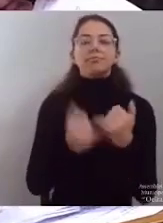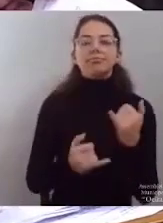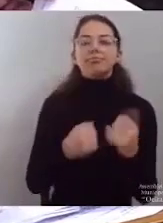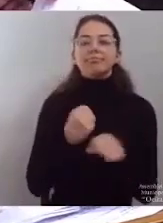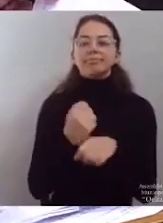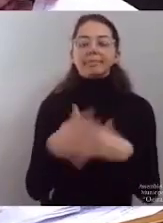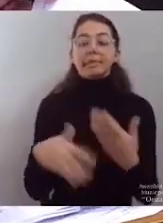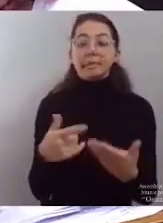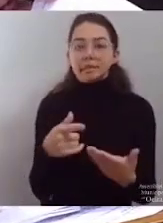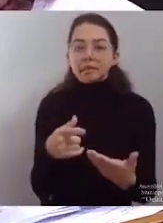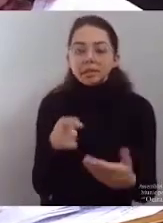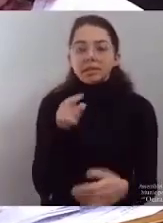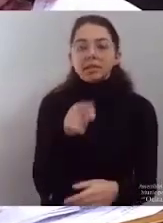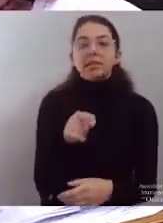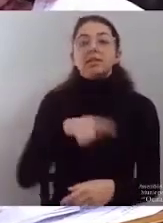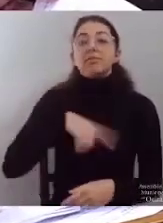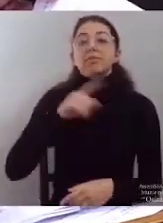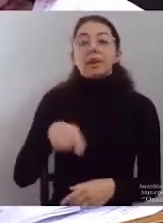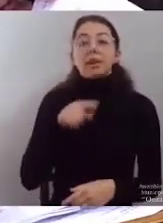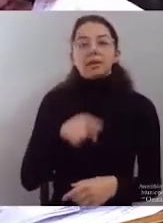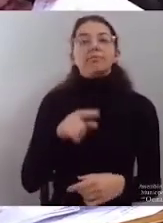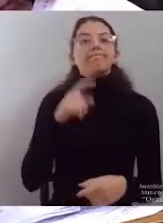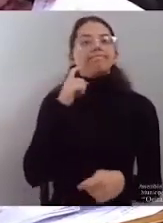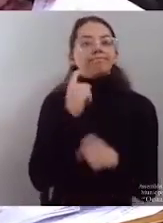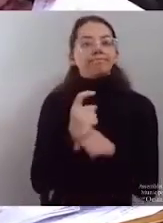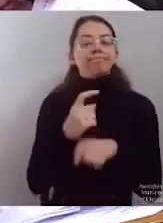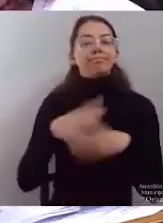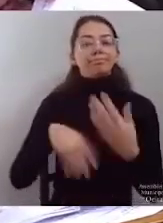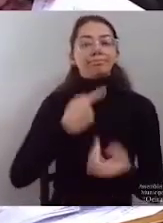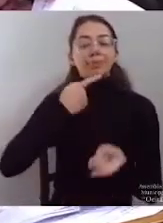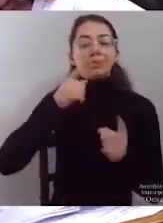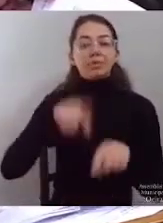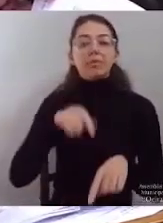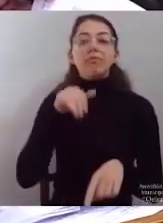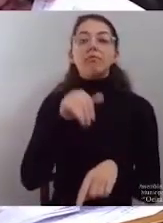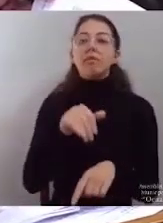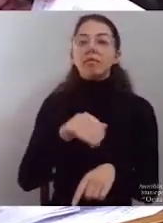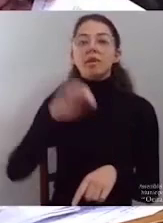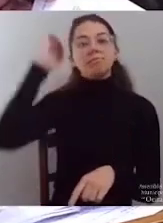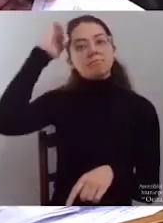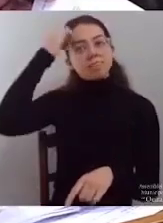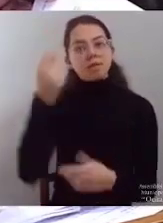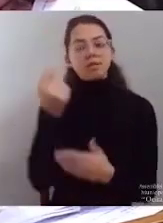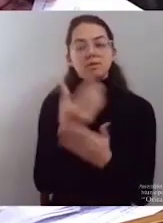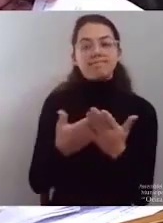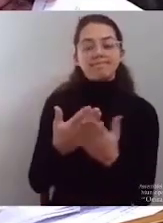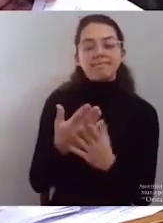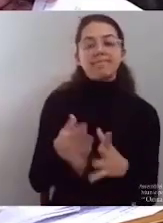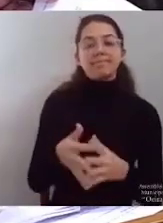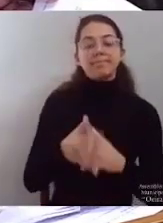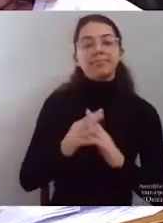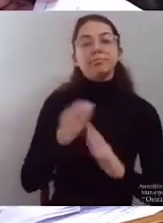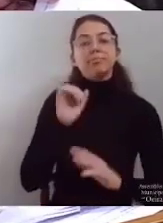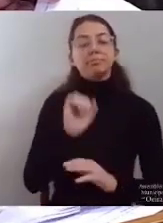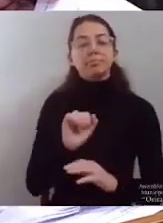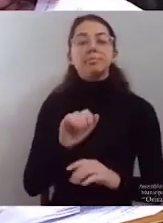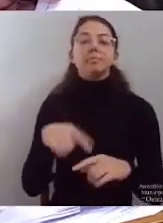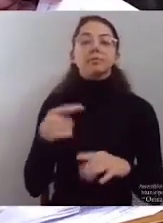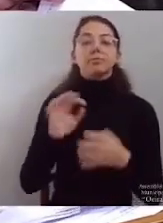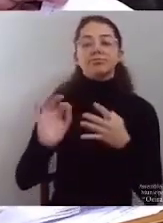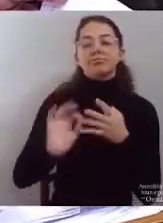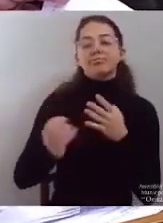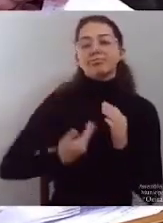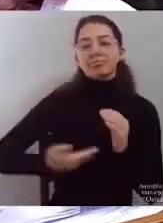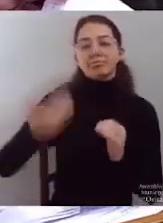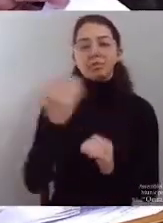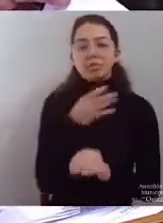este cenário se verificar, terá efeitos negativos na estrutura financeira e nos indicadores atrás identificados. Ora, isto